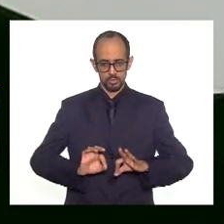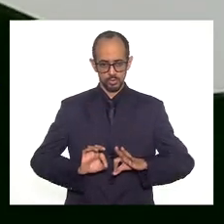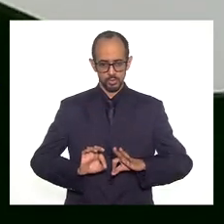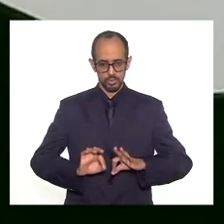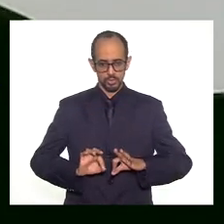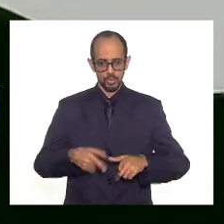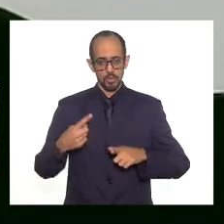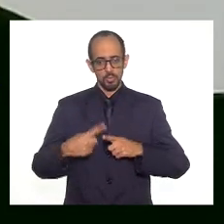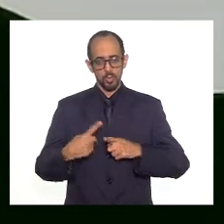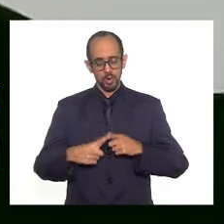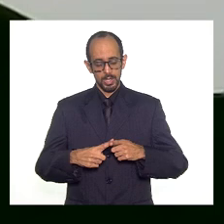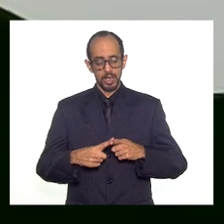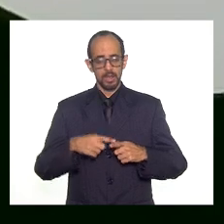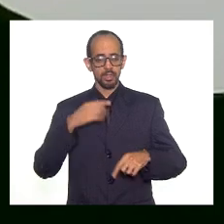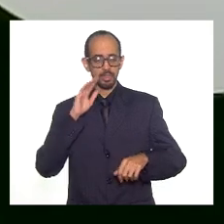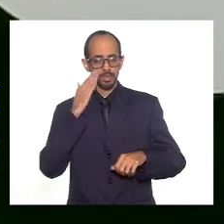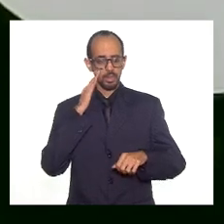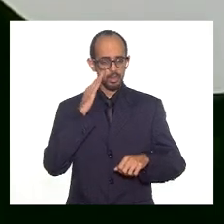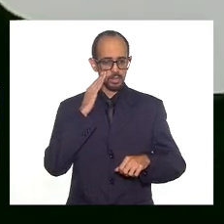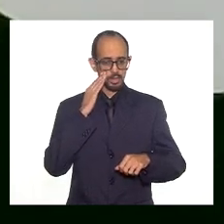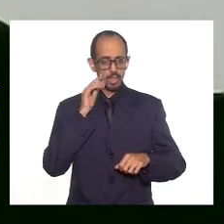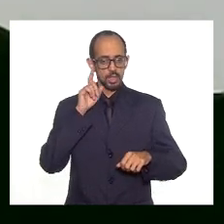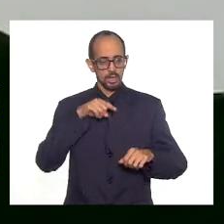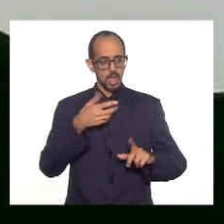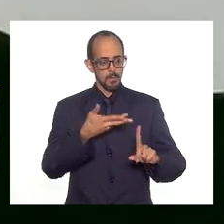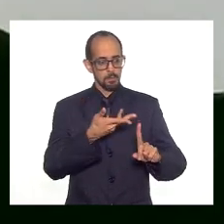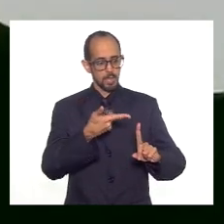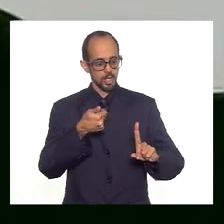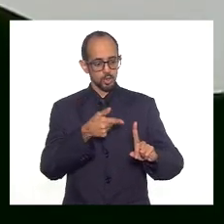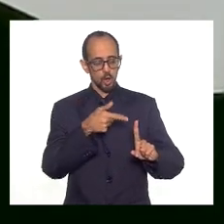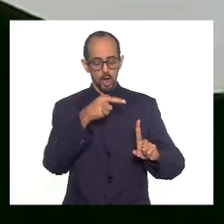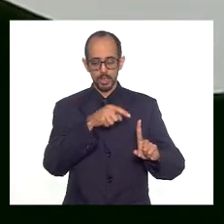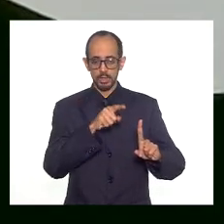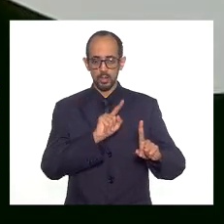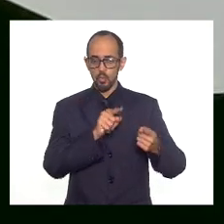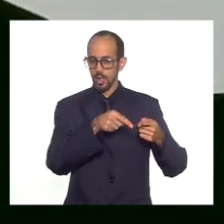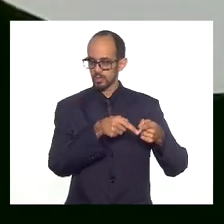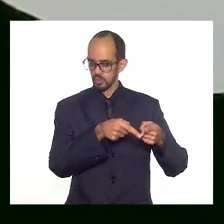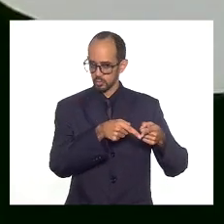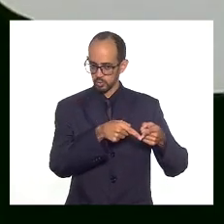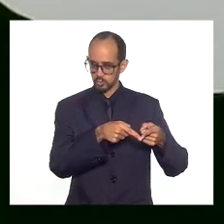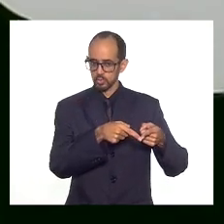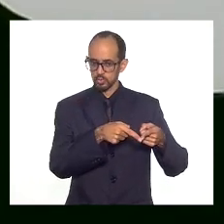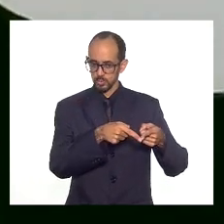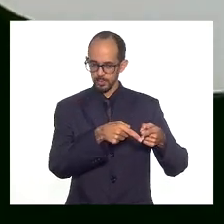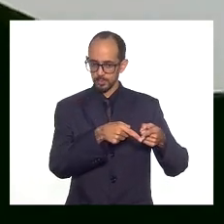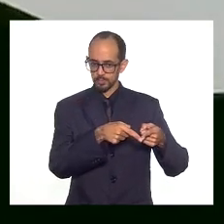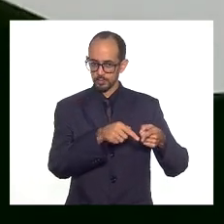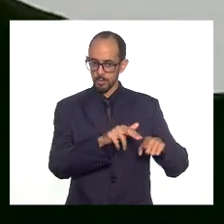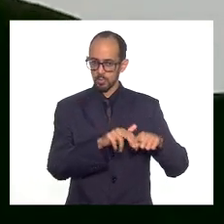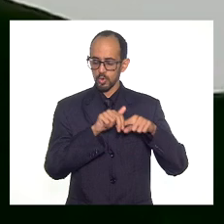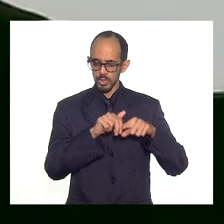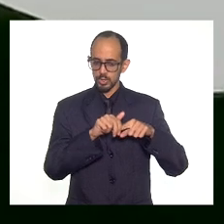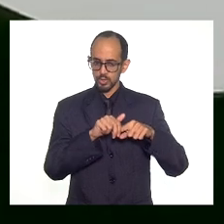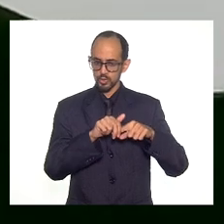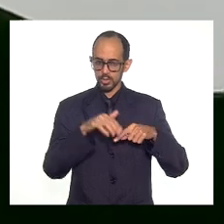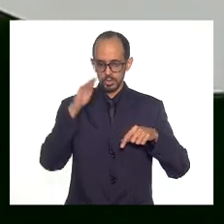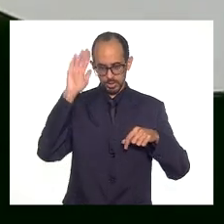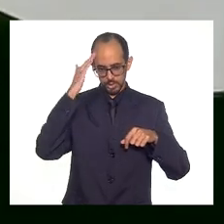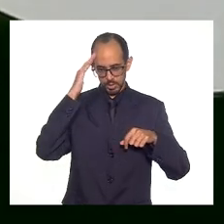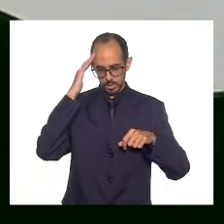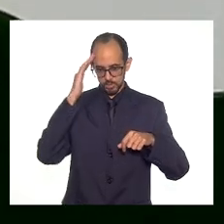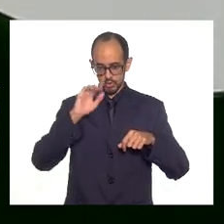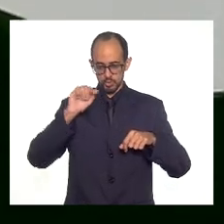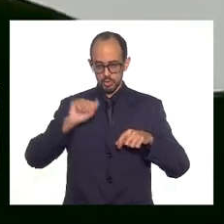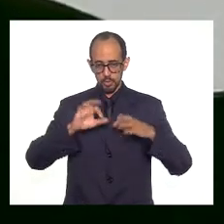justamente por entender meritória a tese e a matéria. E por isso procedemos aqui o encaminhamento de que o projeto do deputado